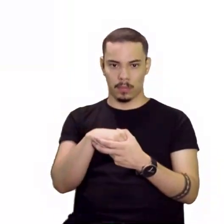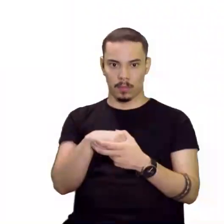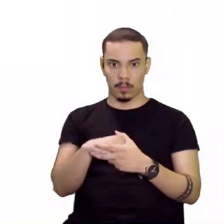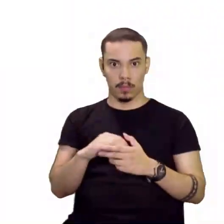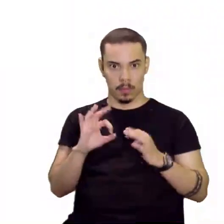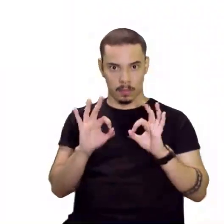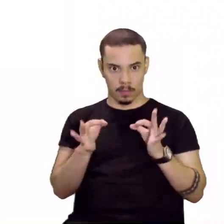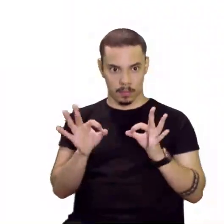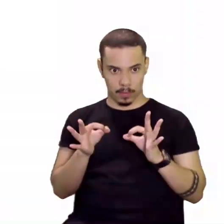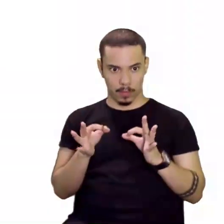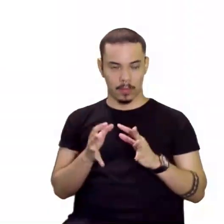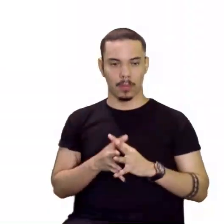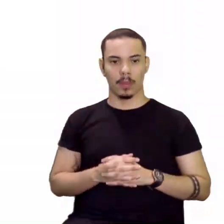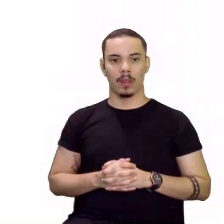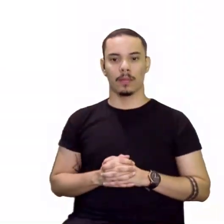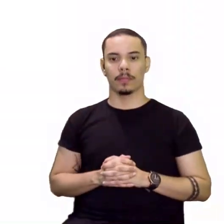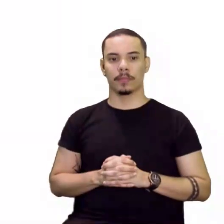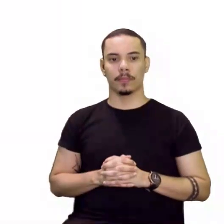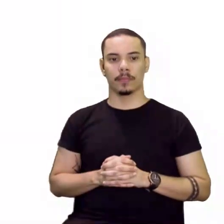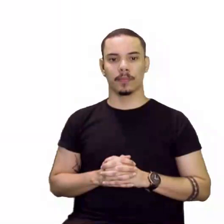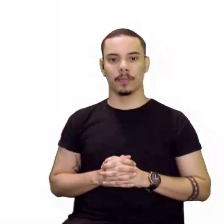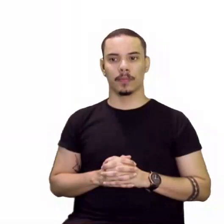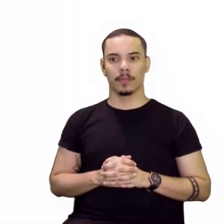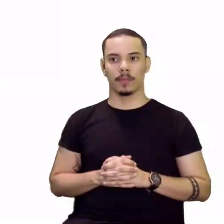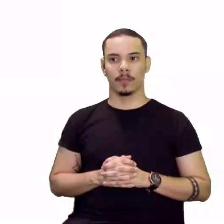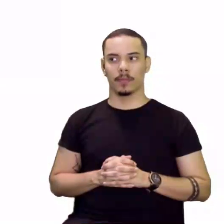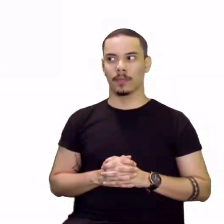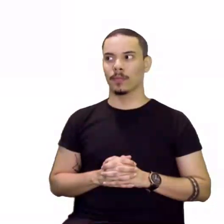do oceano.